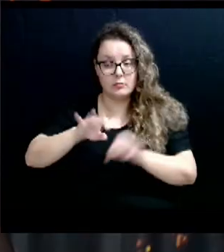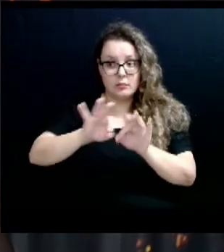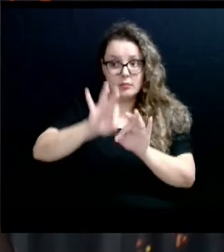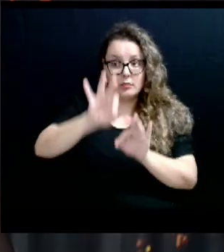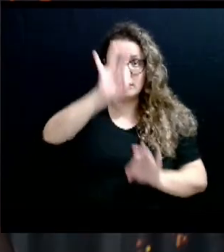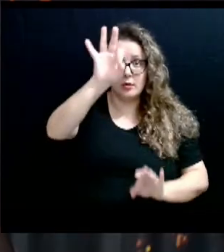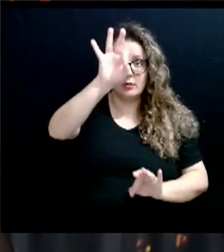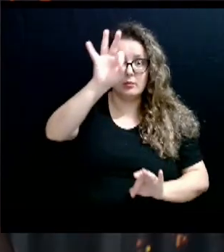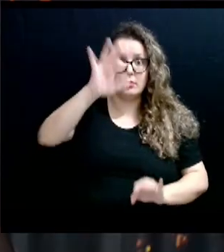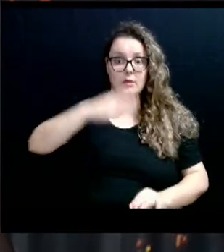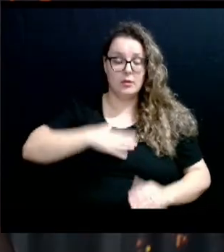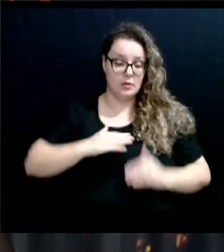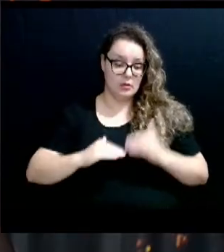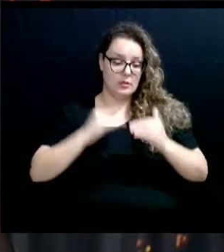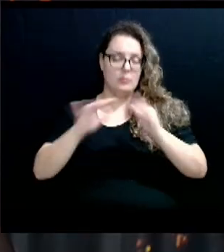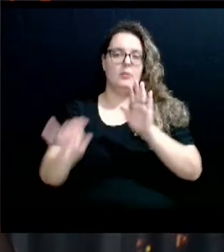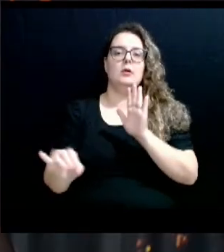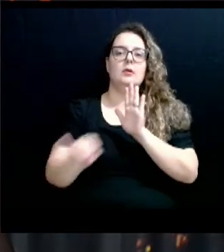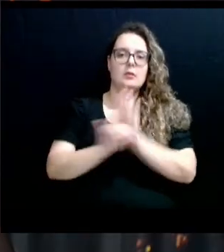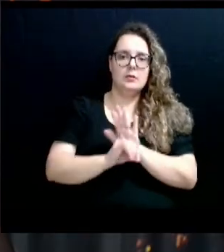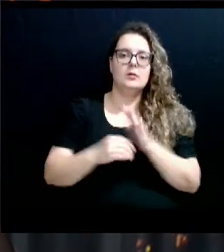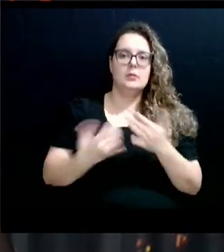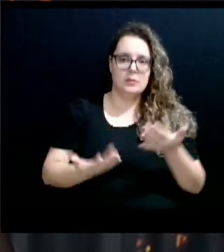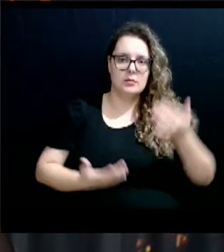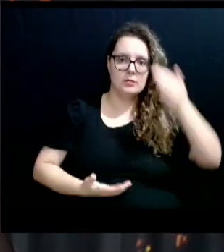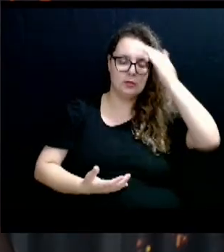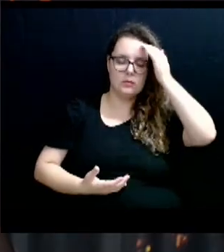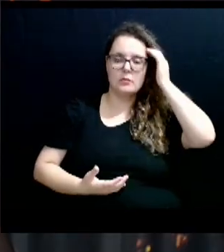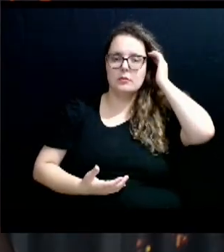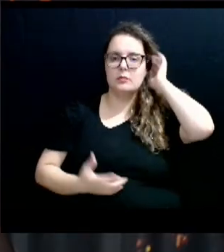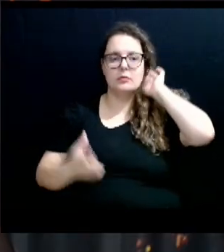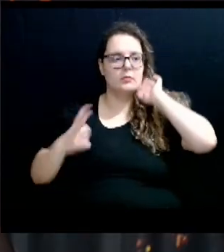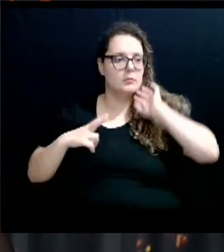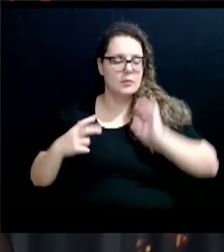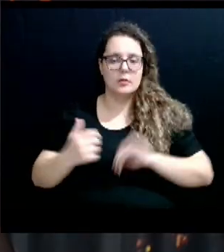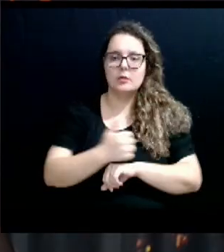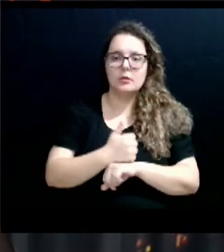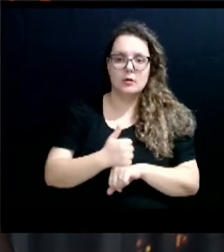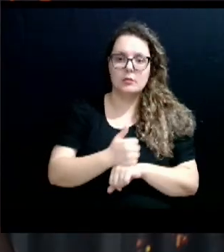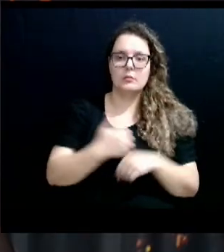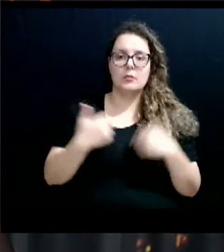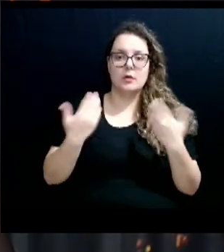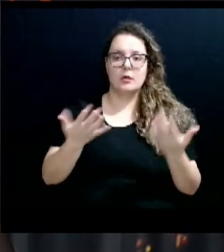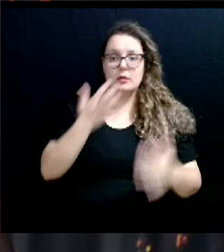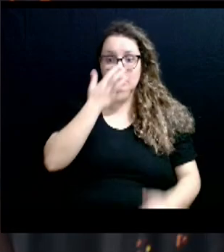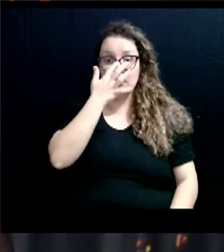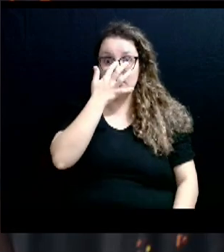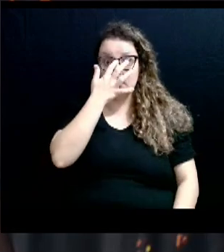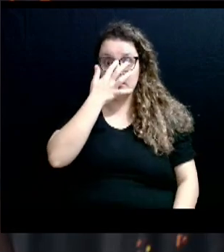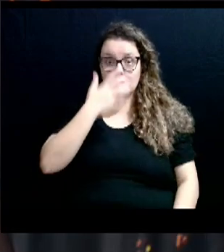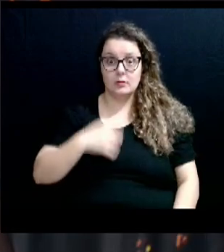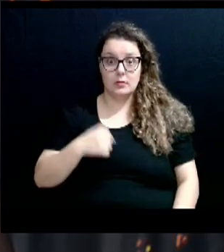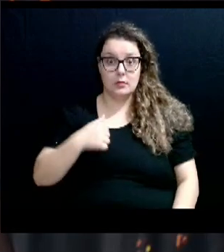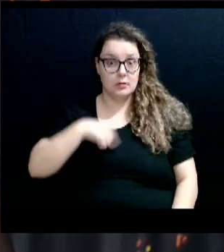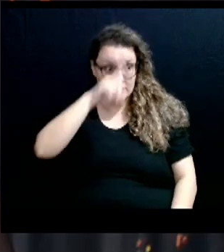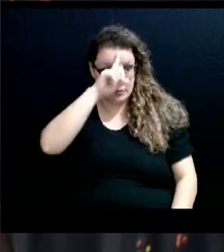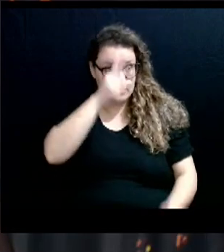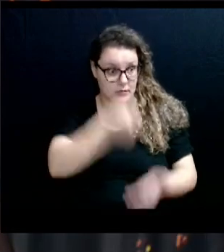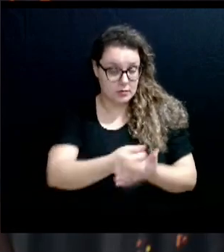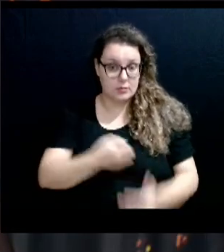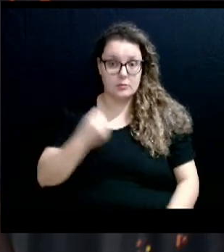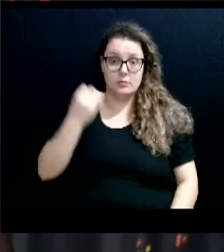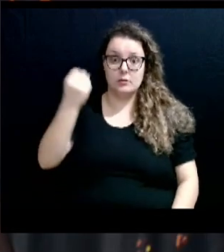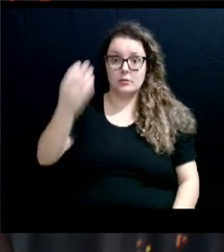de identidade pessoal, profissional, enfim. E aí eu decidi fazer essa viagem.